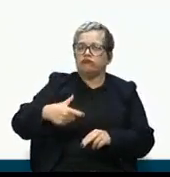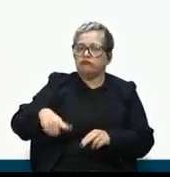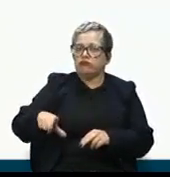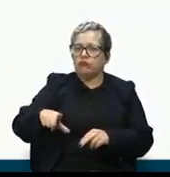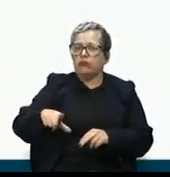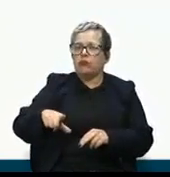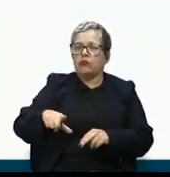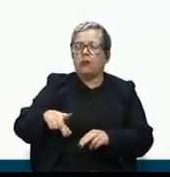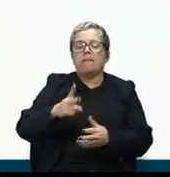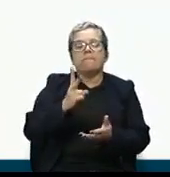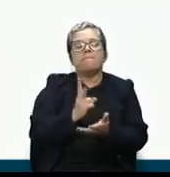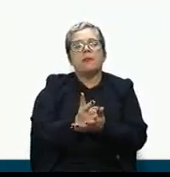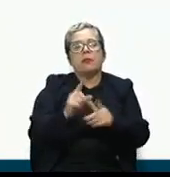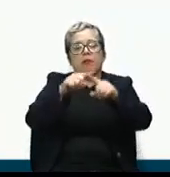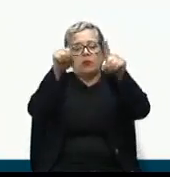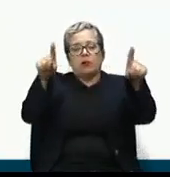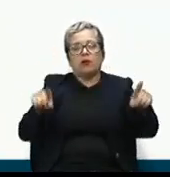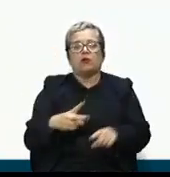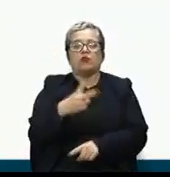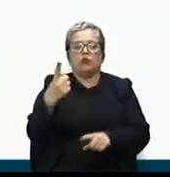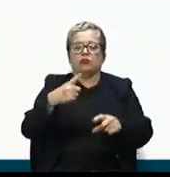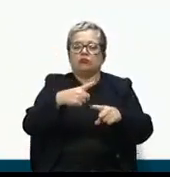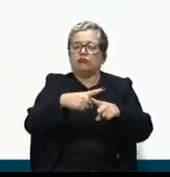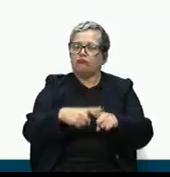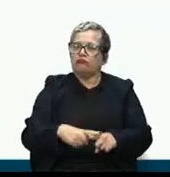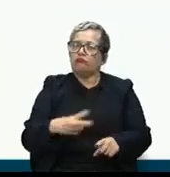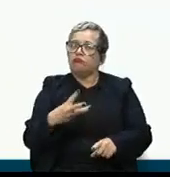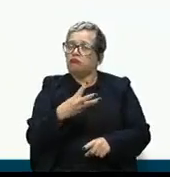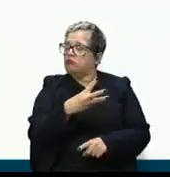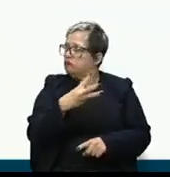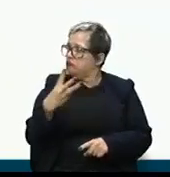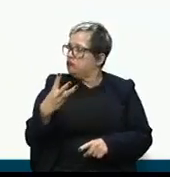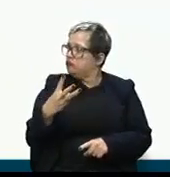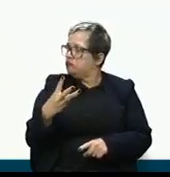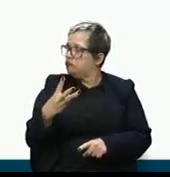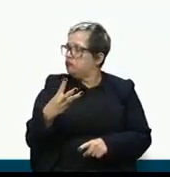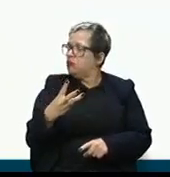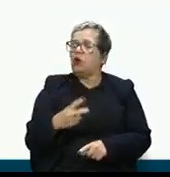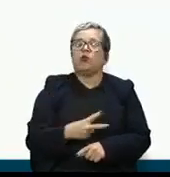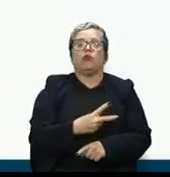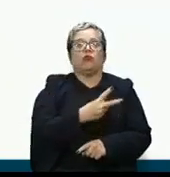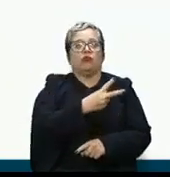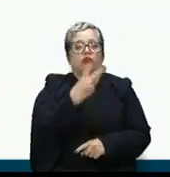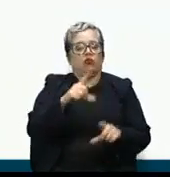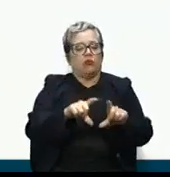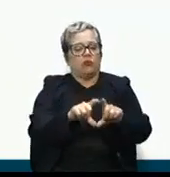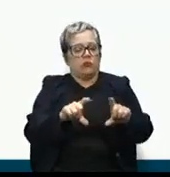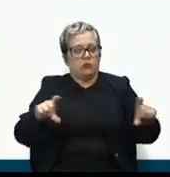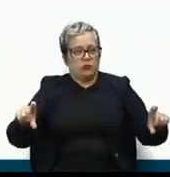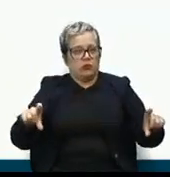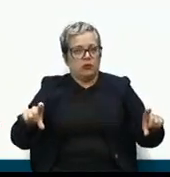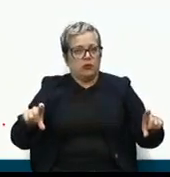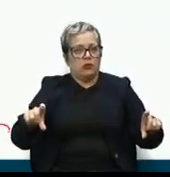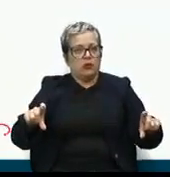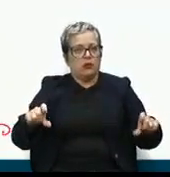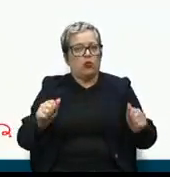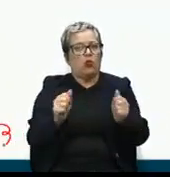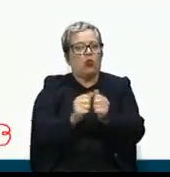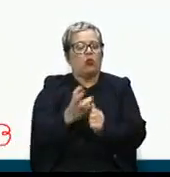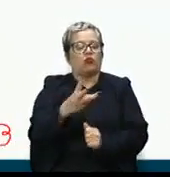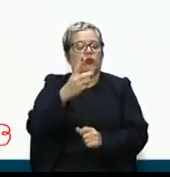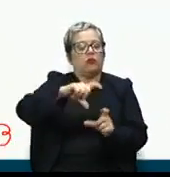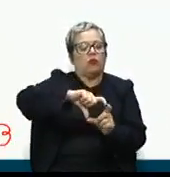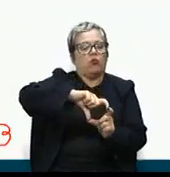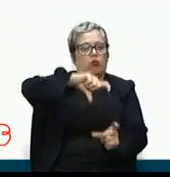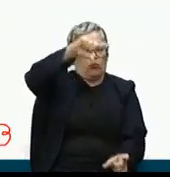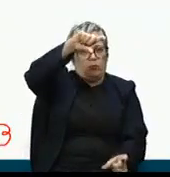uma matriz 2 por 3. É uma matriz com 2 linhas e